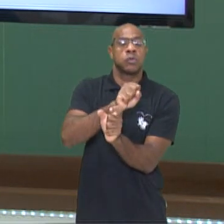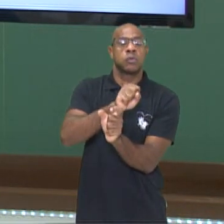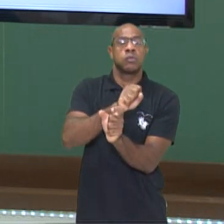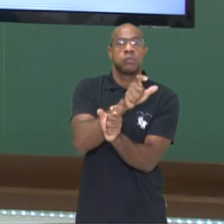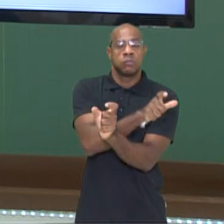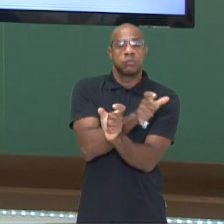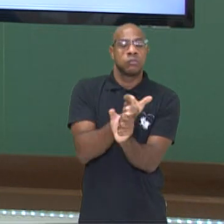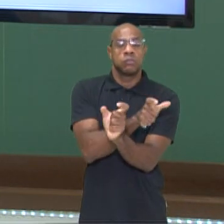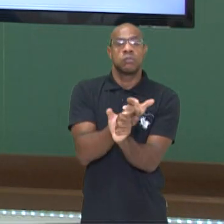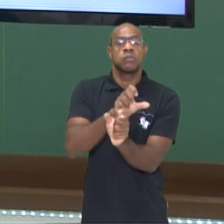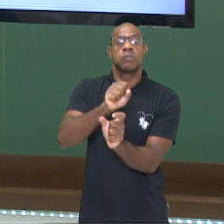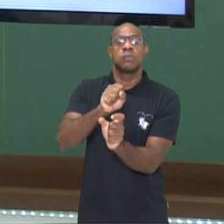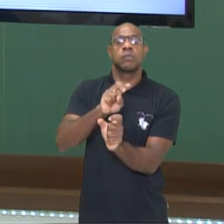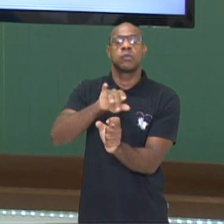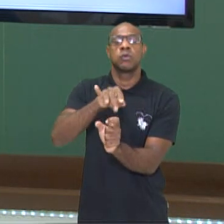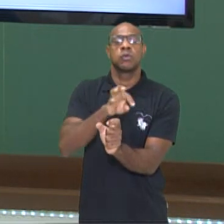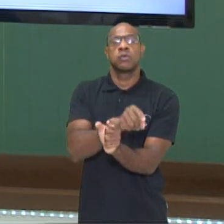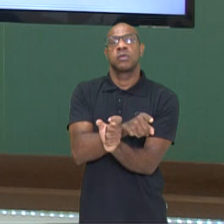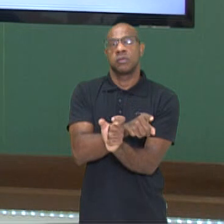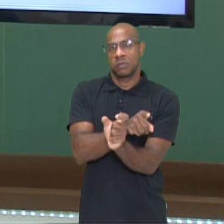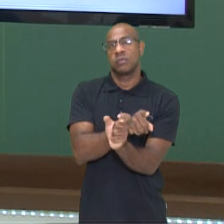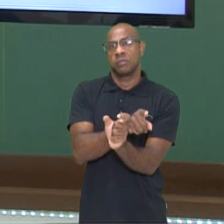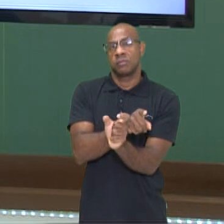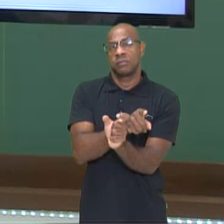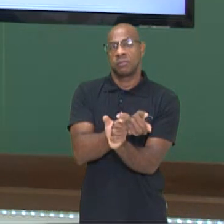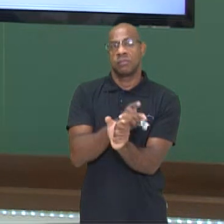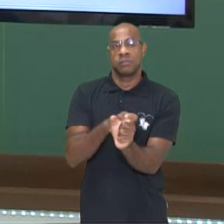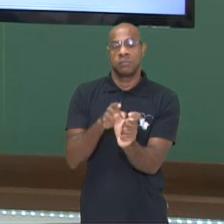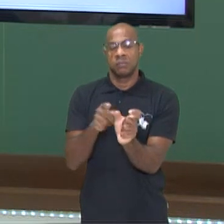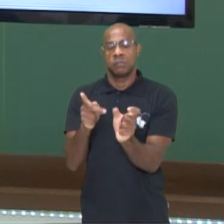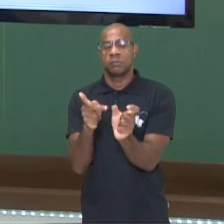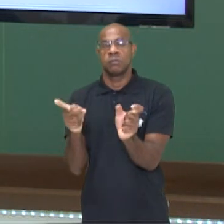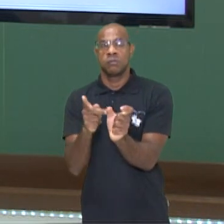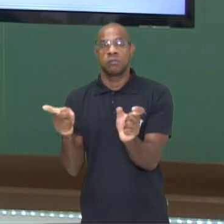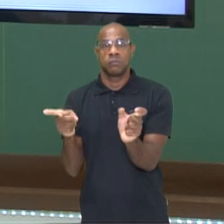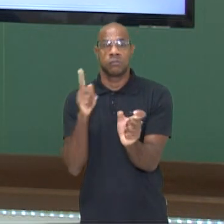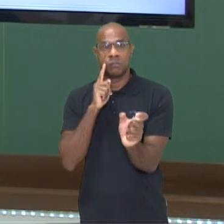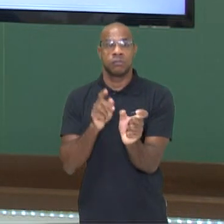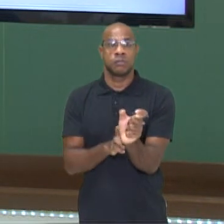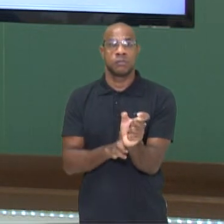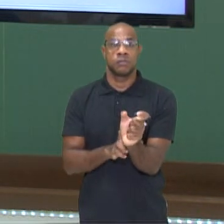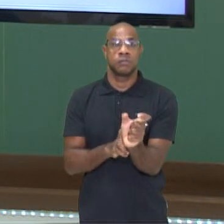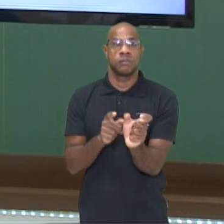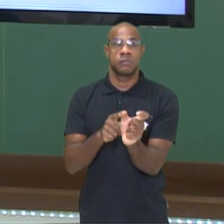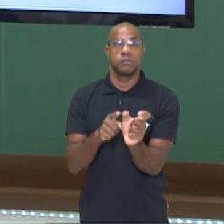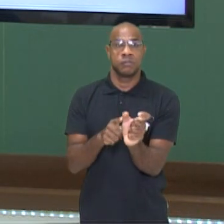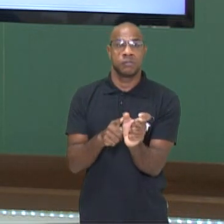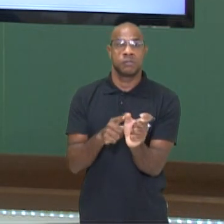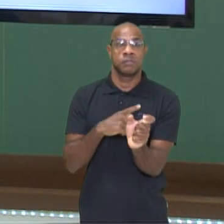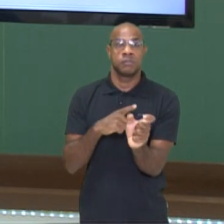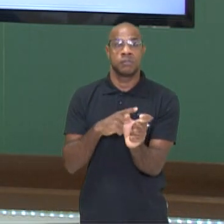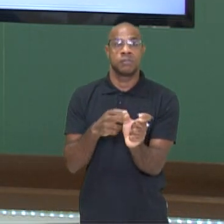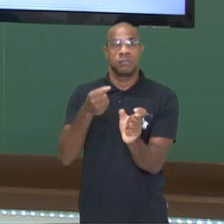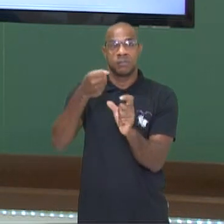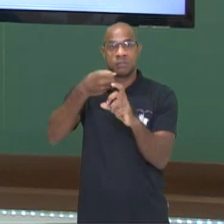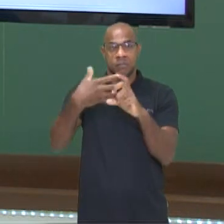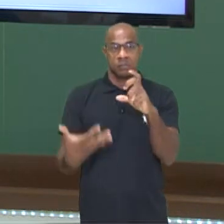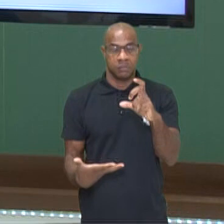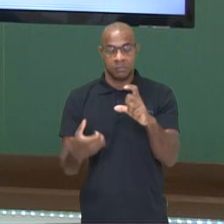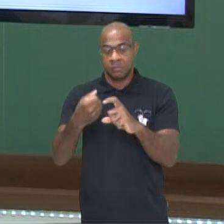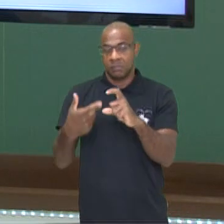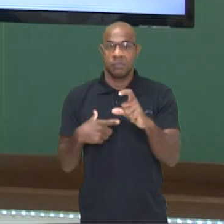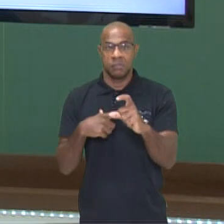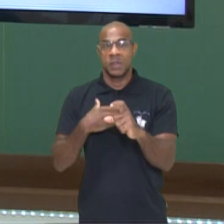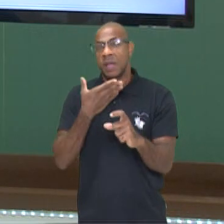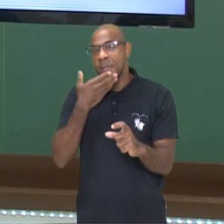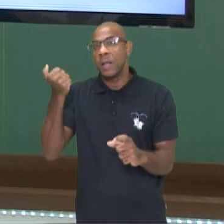uma característica, um estado que chamamos de predicativo. Então, a característica nós temos aqui as melhores